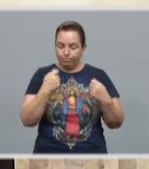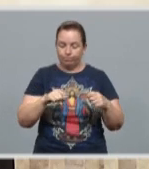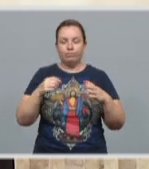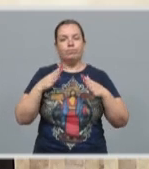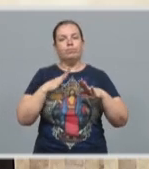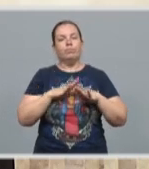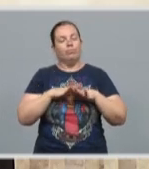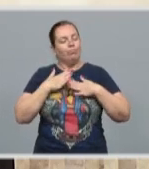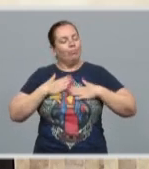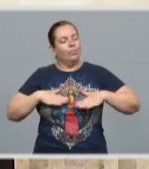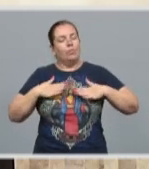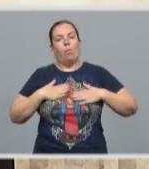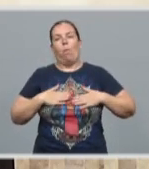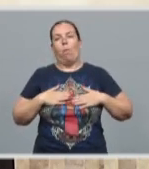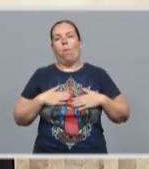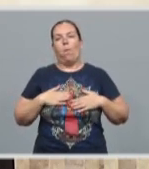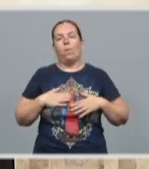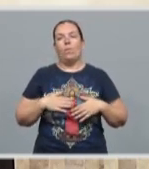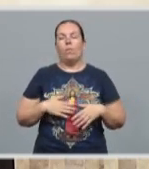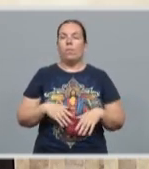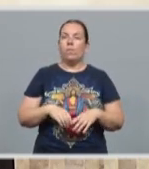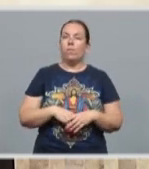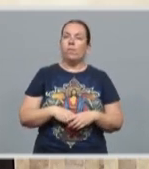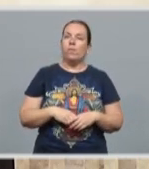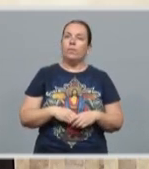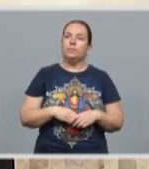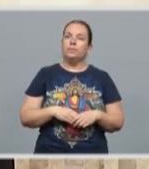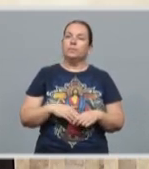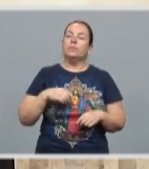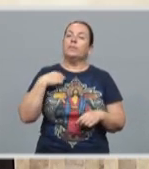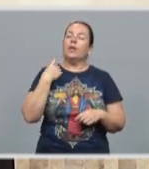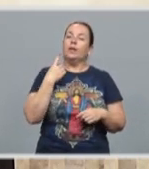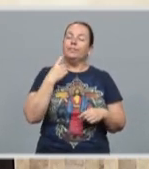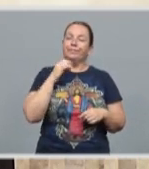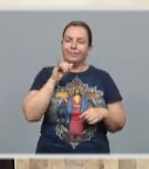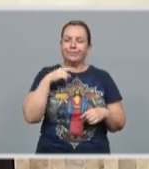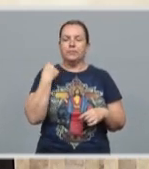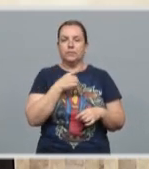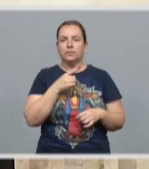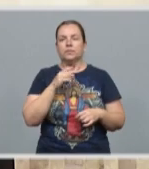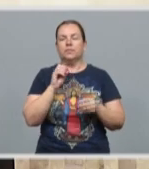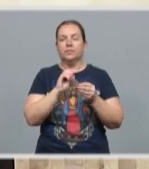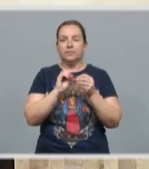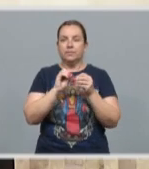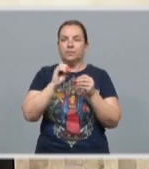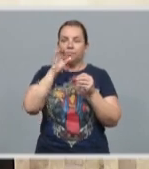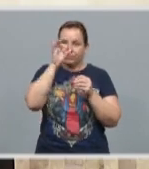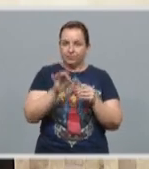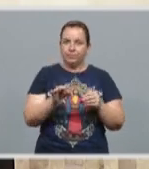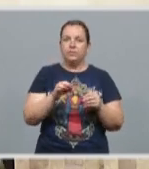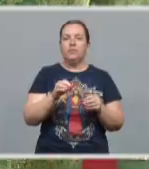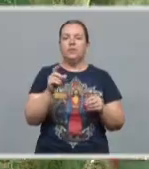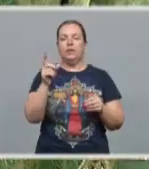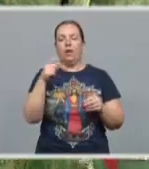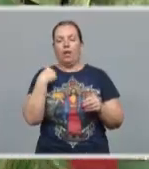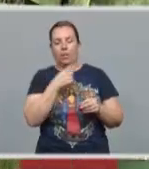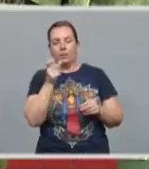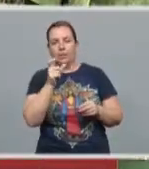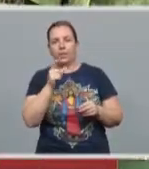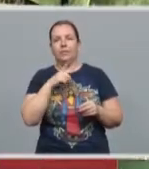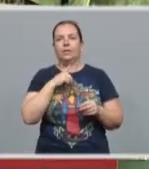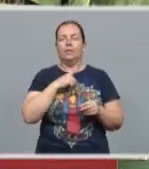isso falaria, fizesse com que nossa palavra tivesse maior êxito, que possa ter